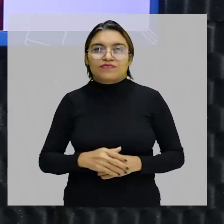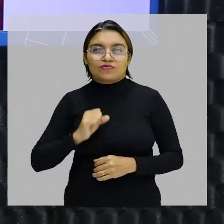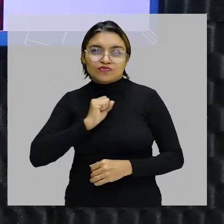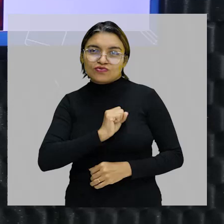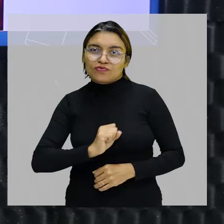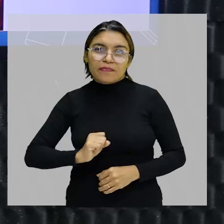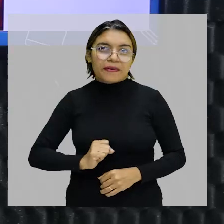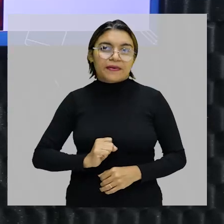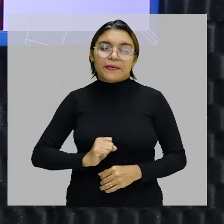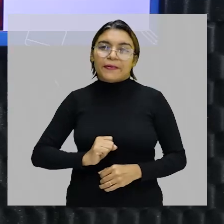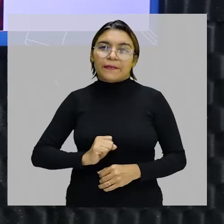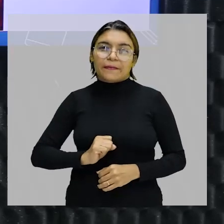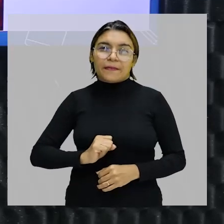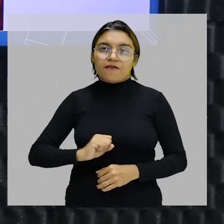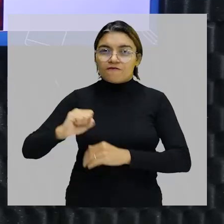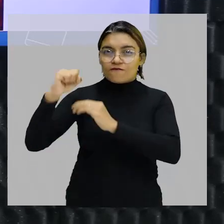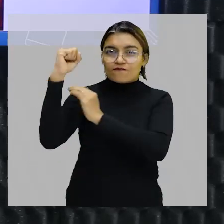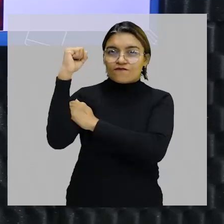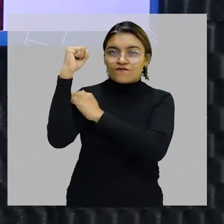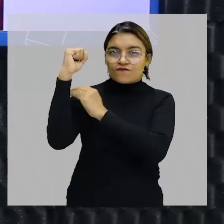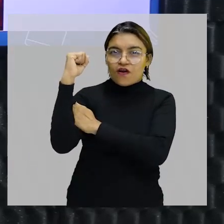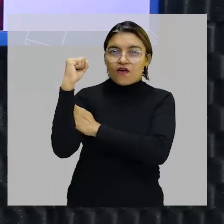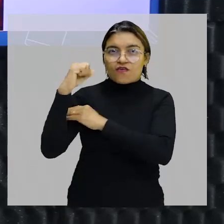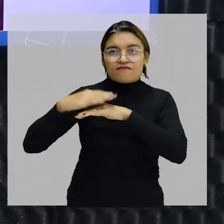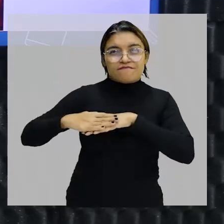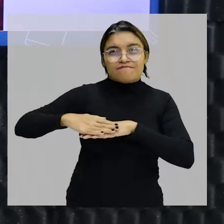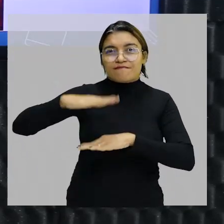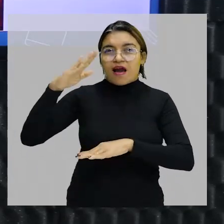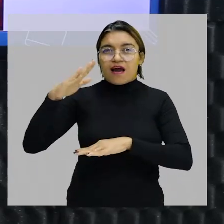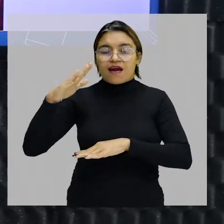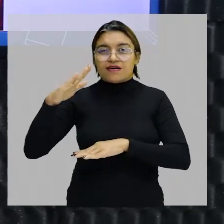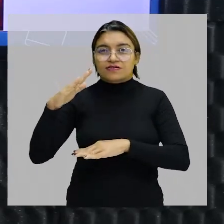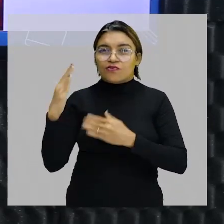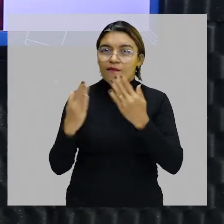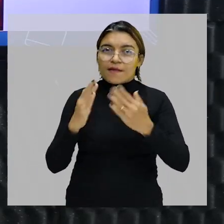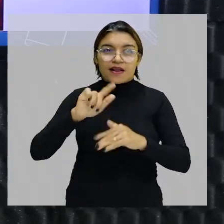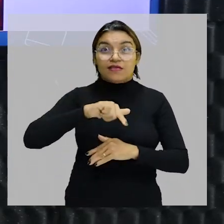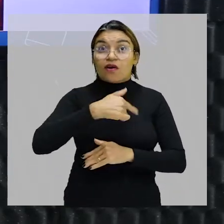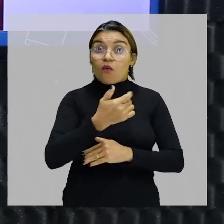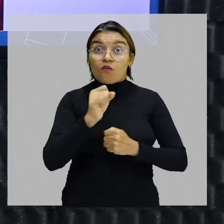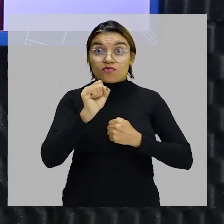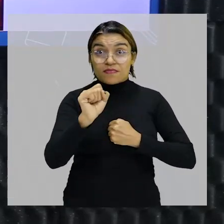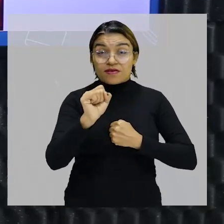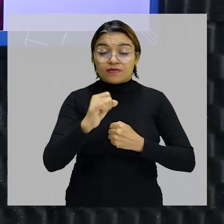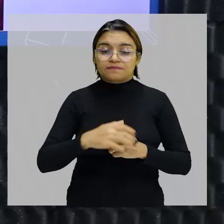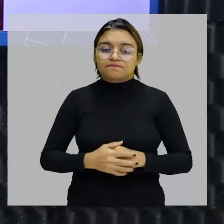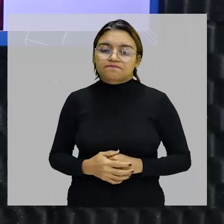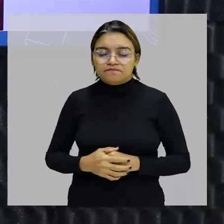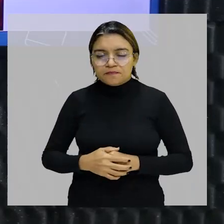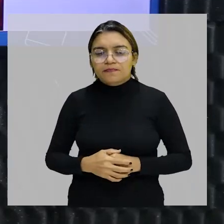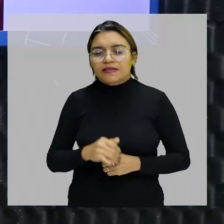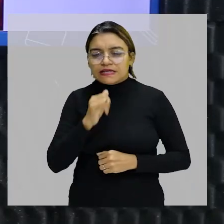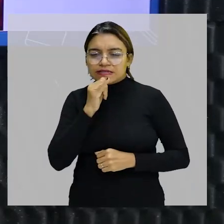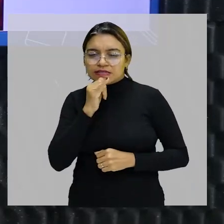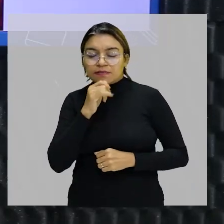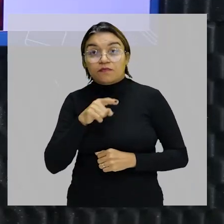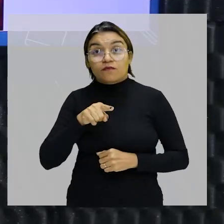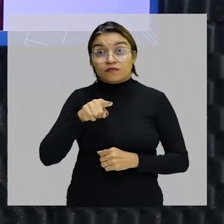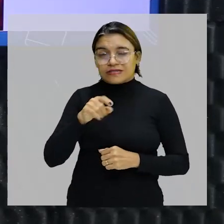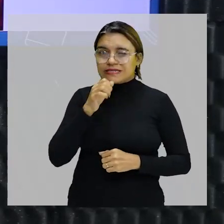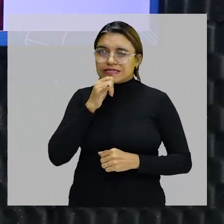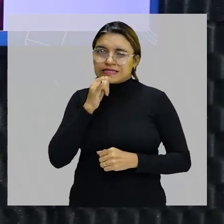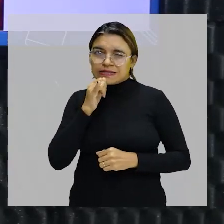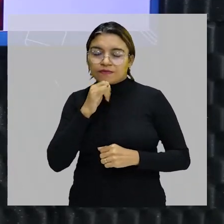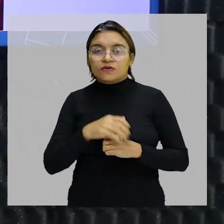o super-homem. Tudo bem? Então, turma, será que se você ficar, você vai ficar exposto ao